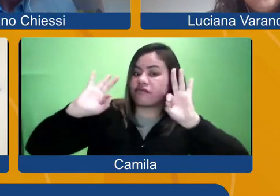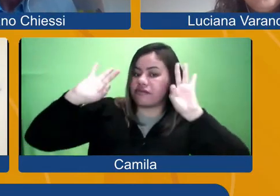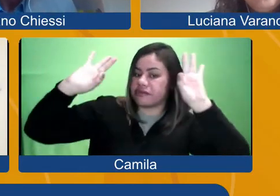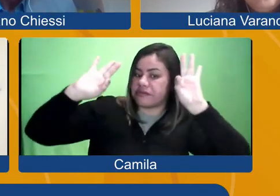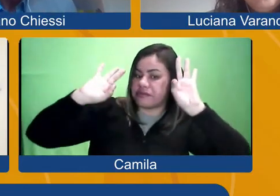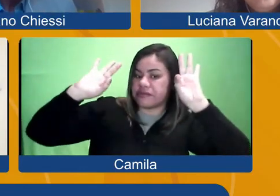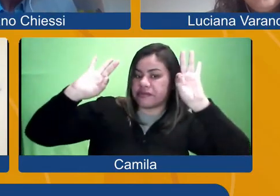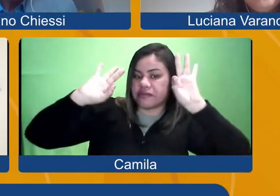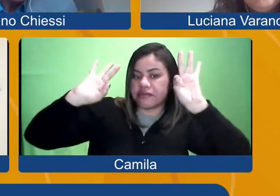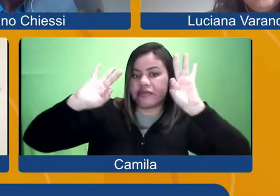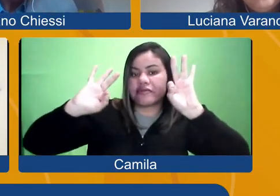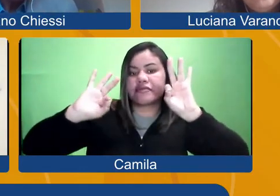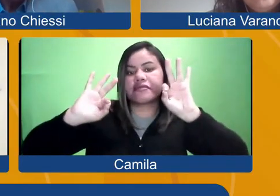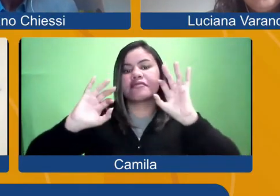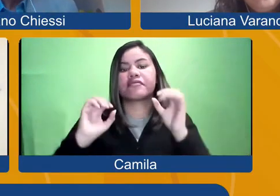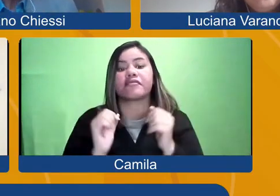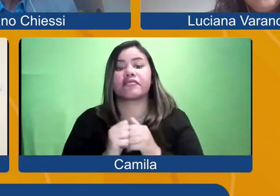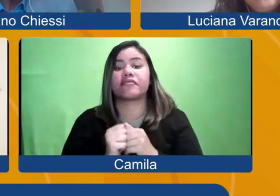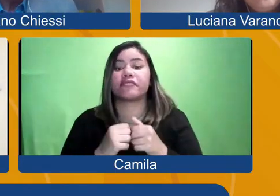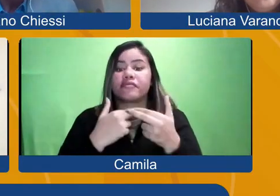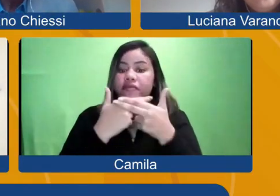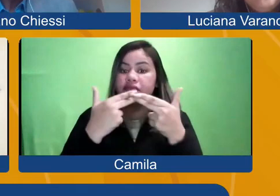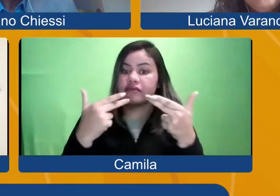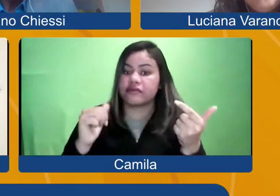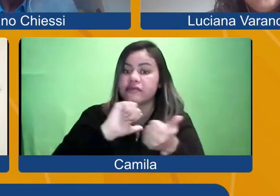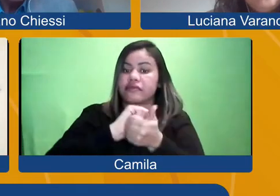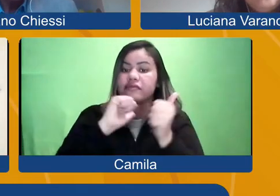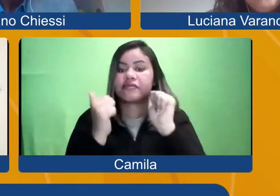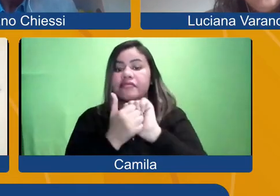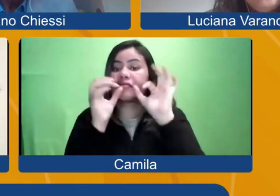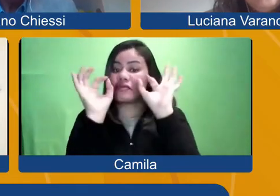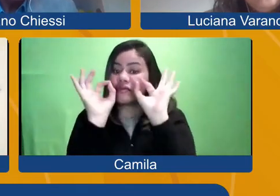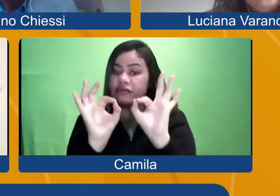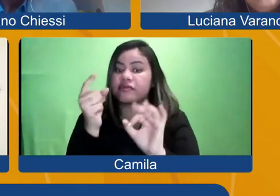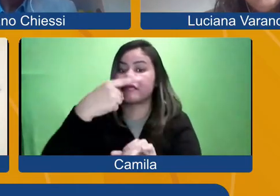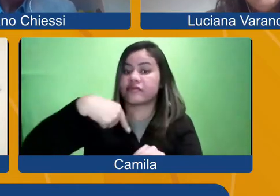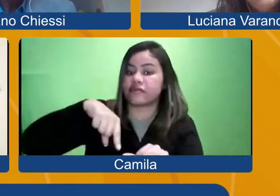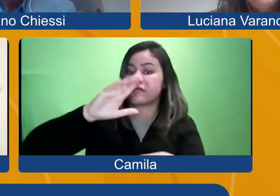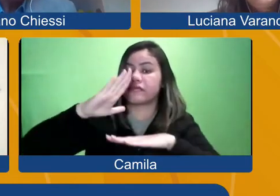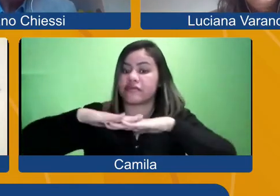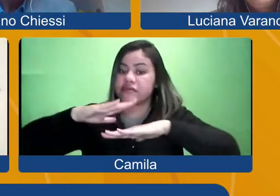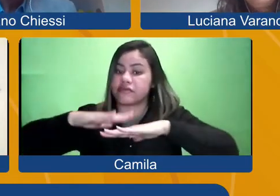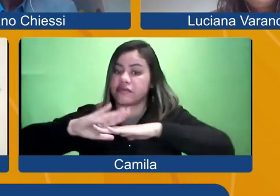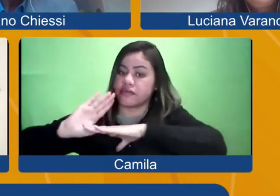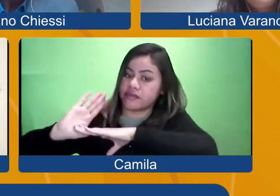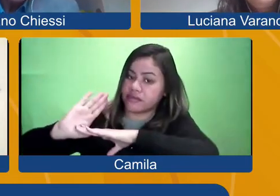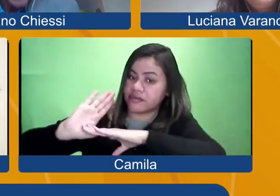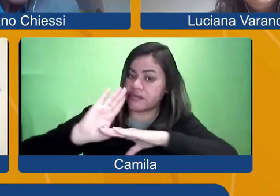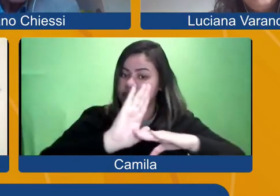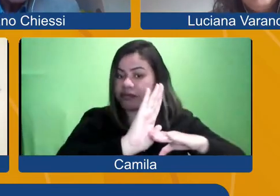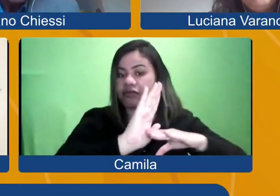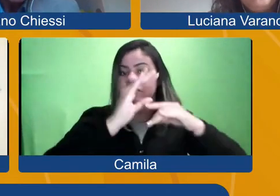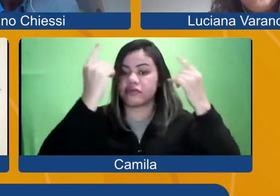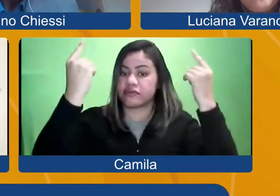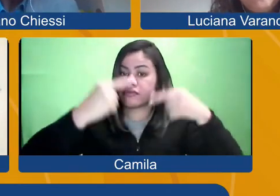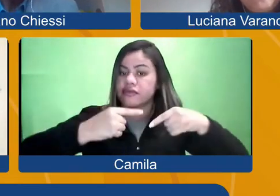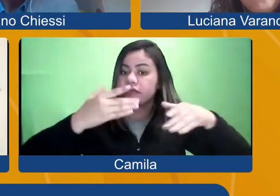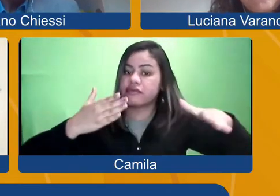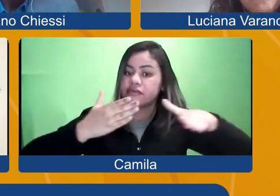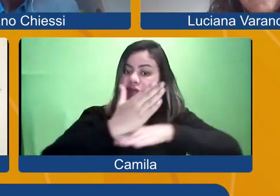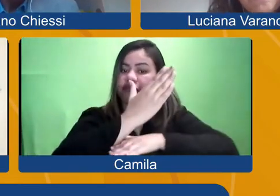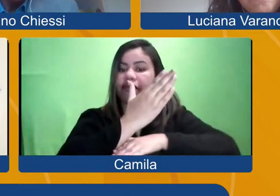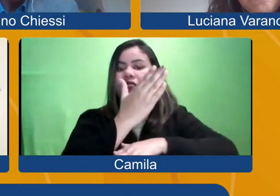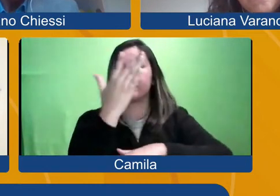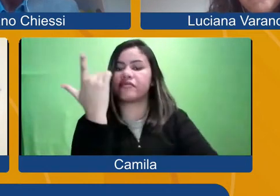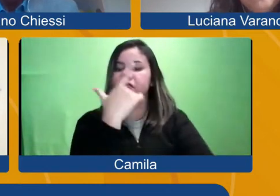e bottom-up adequadas, nós seremos capazes de lidar com esse desafio enorme,